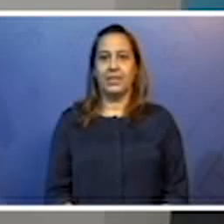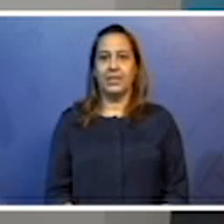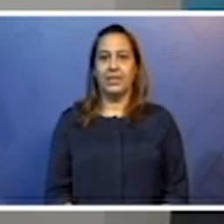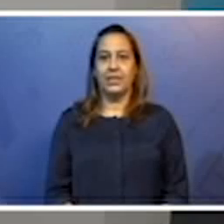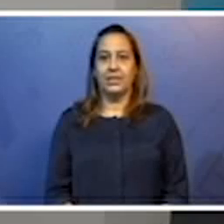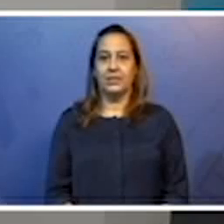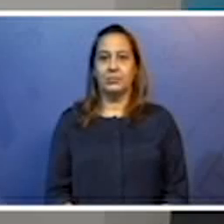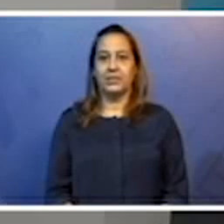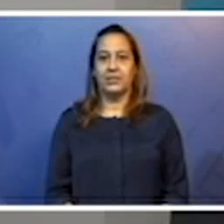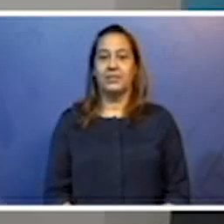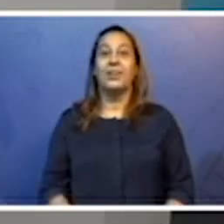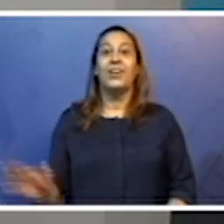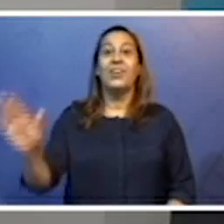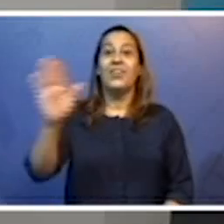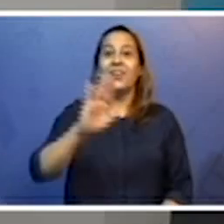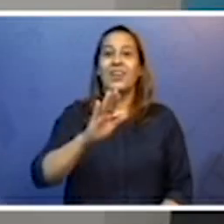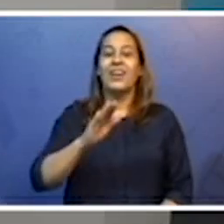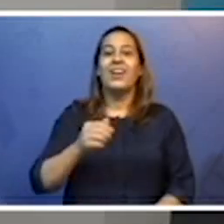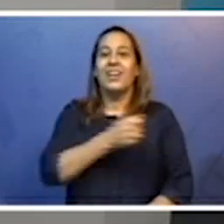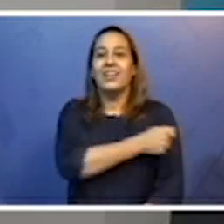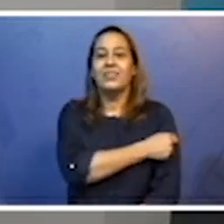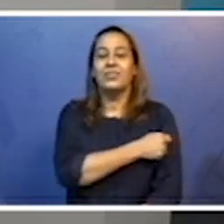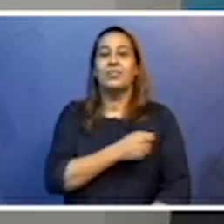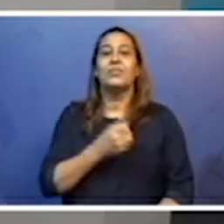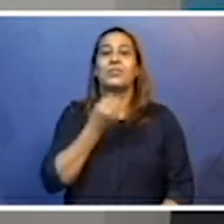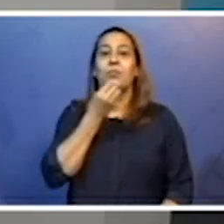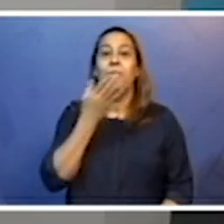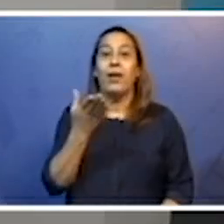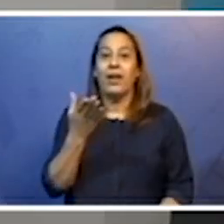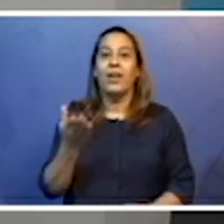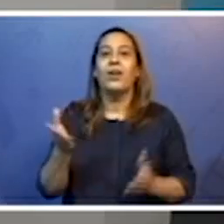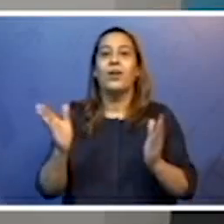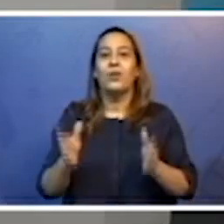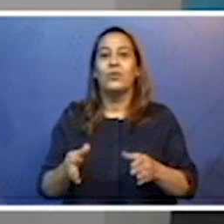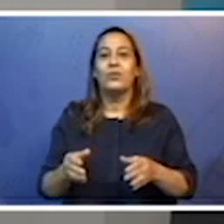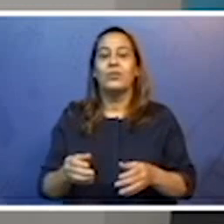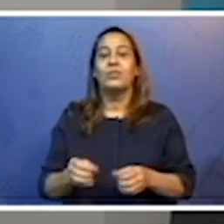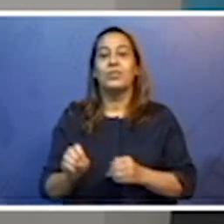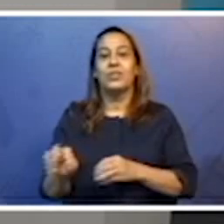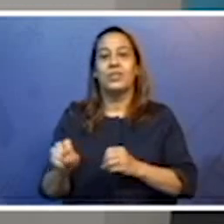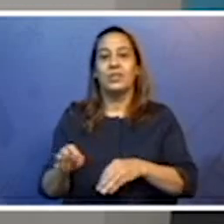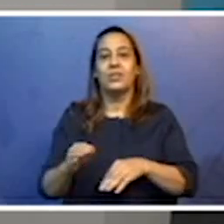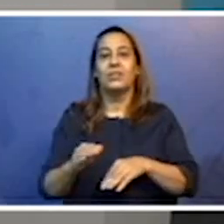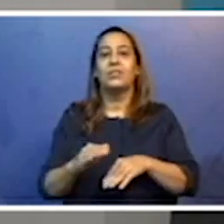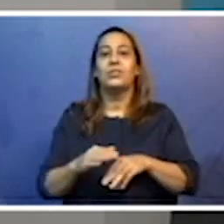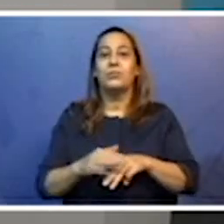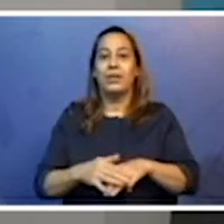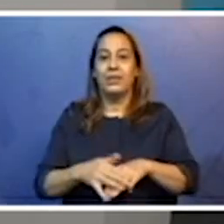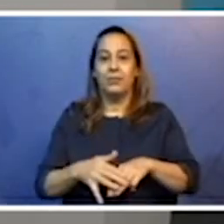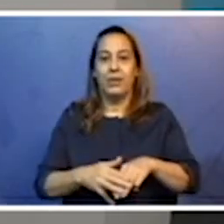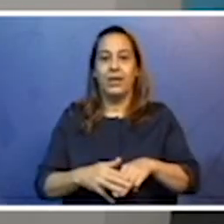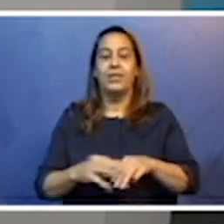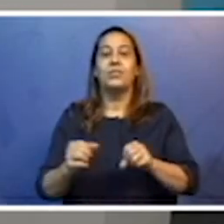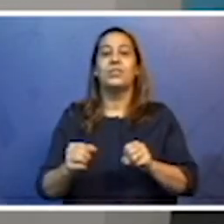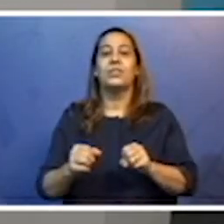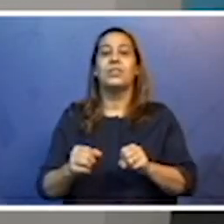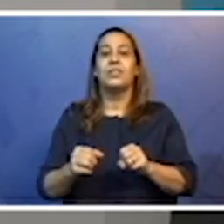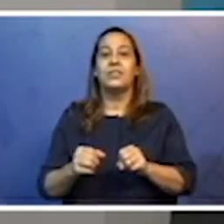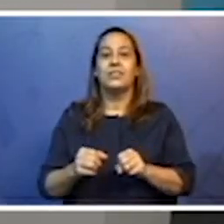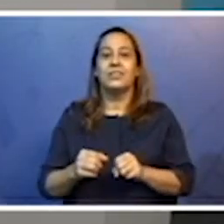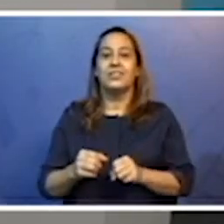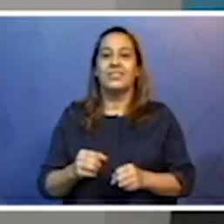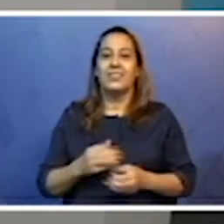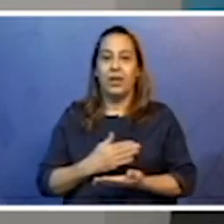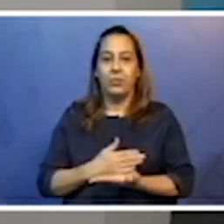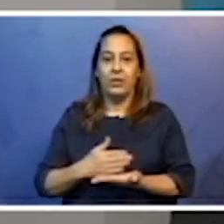Olá, alunos, tudo bem com vocês? Vamos para a nossa aula de matemática, número 55. Estamos